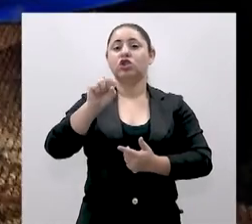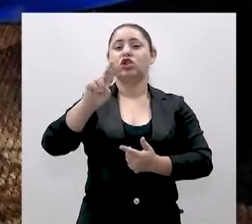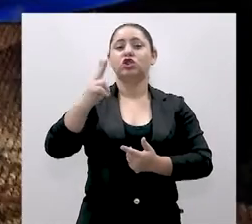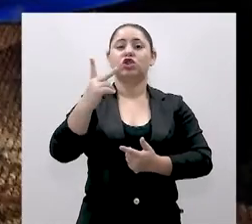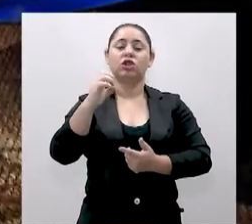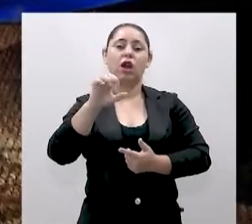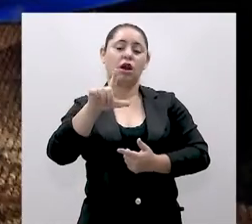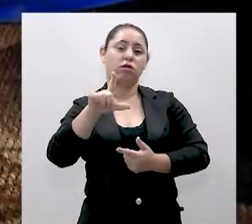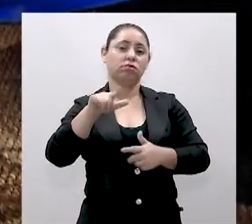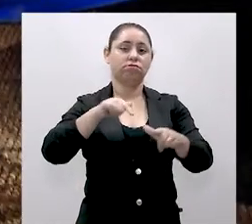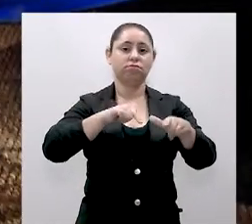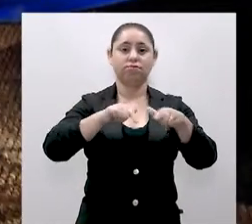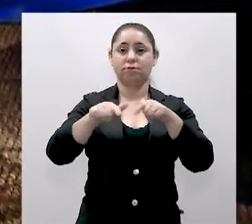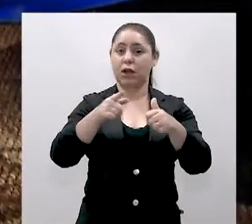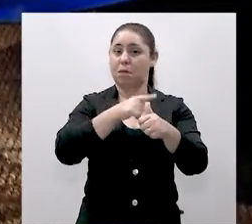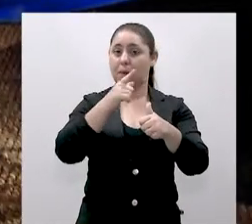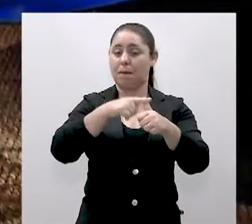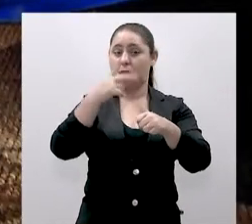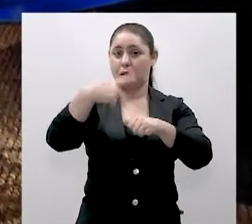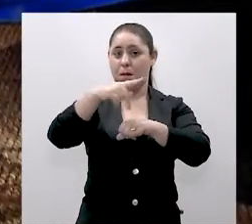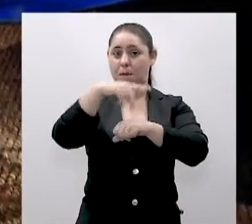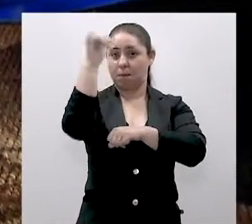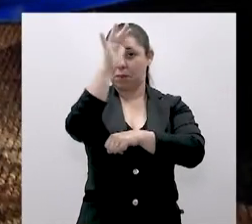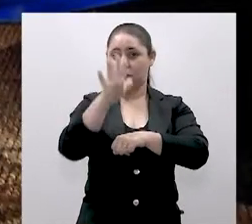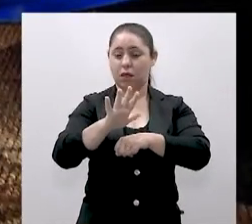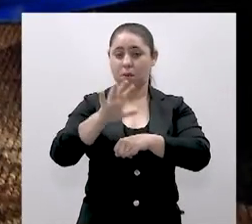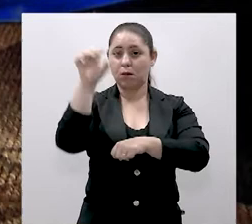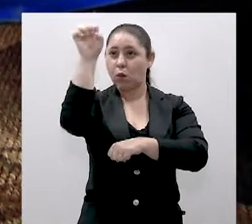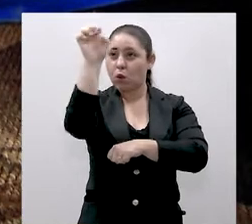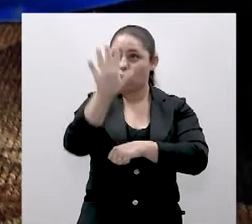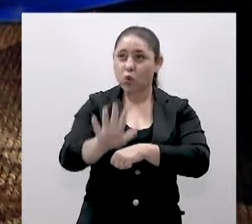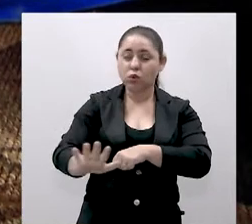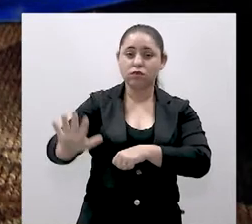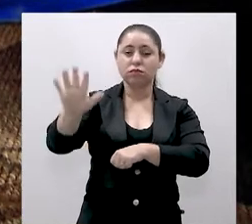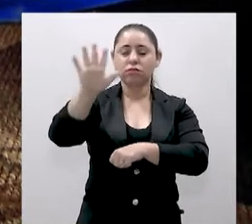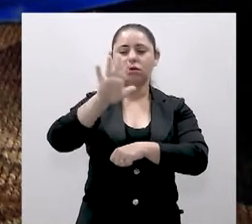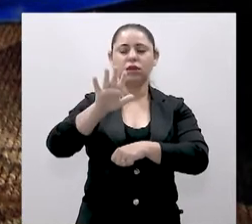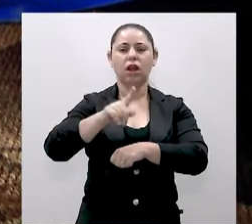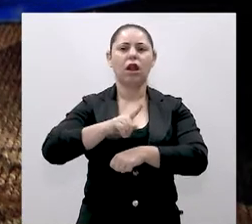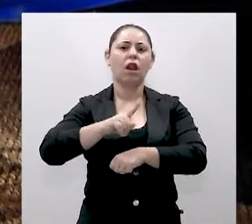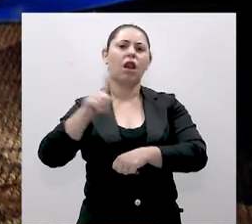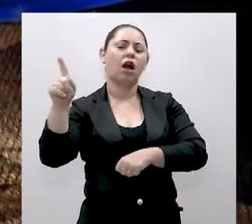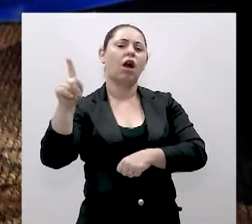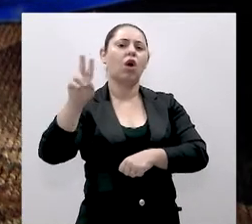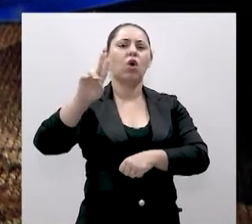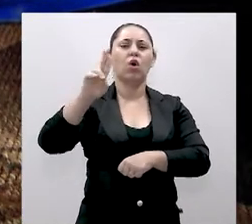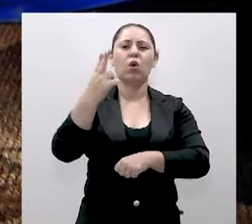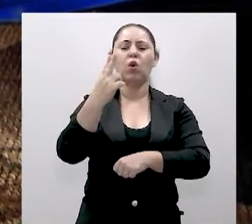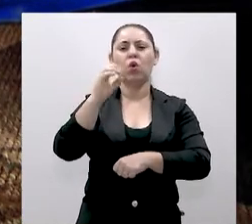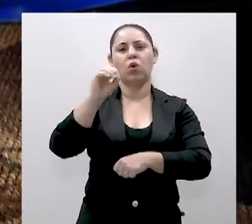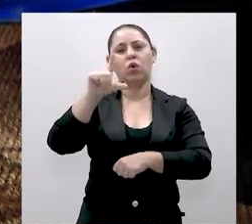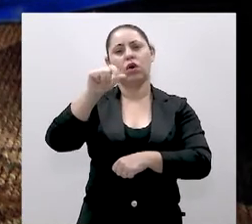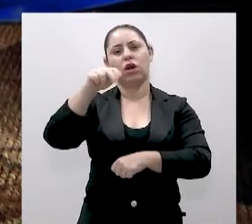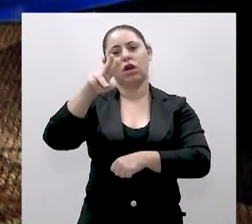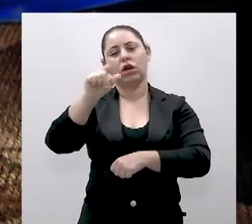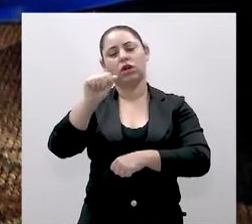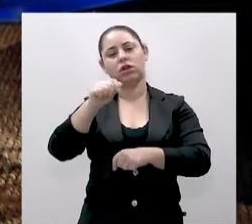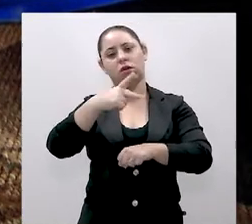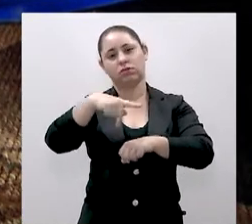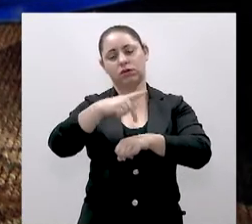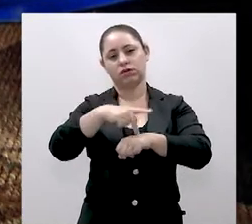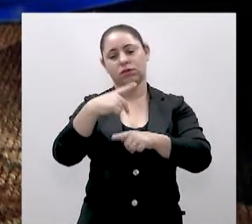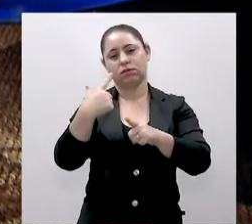trabalhar primeiro do Brasil depois foi pra Europa aí eu fiquei na Holanda baseado porque achei é uma empresa